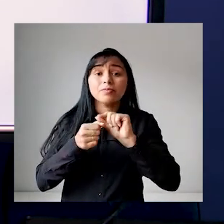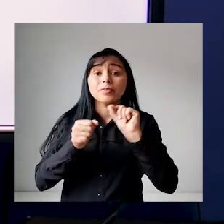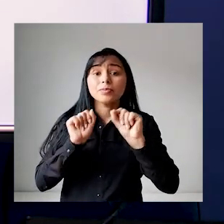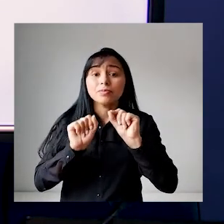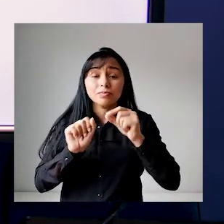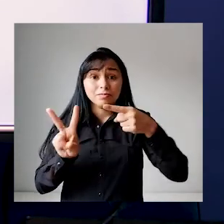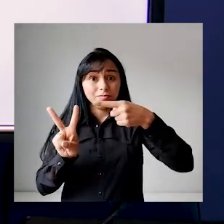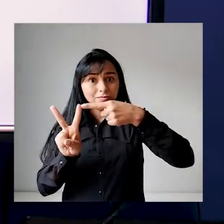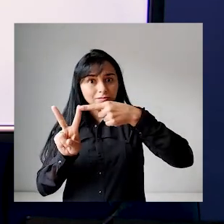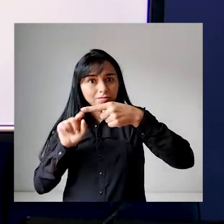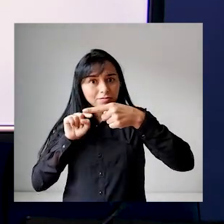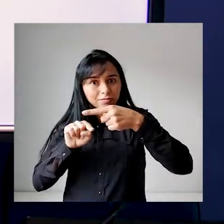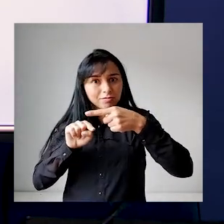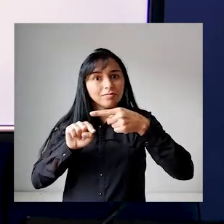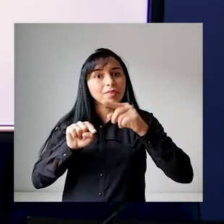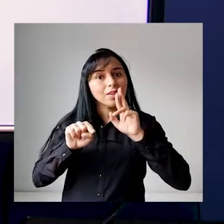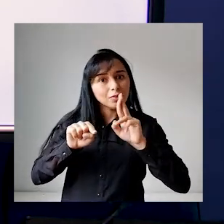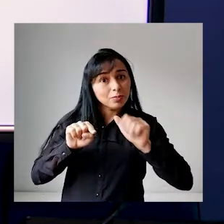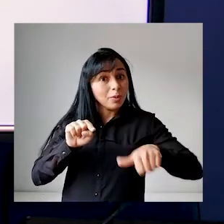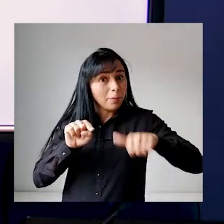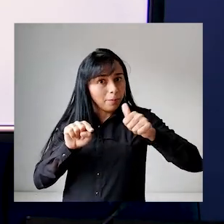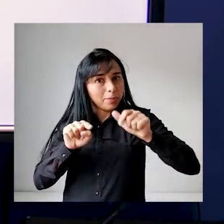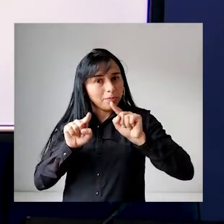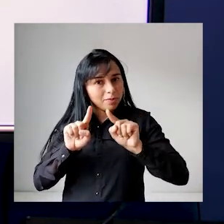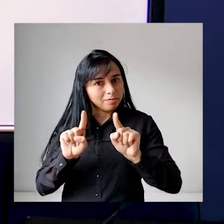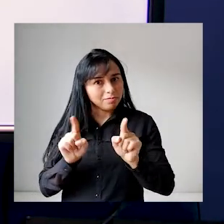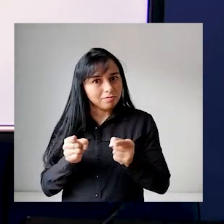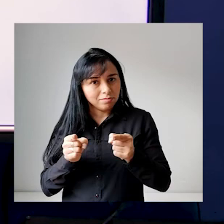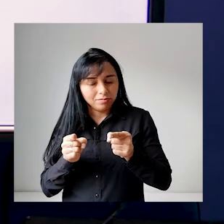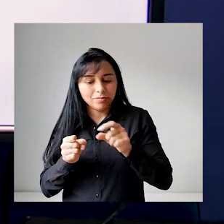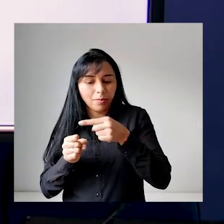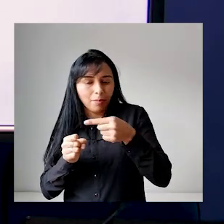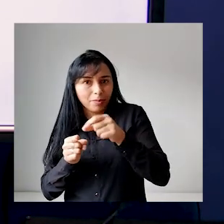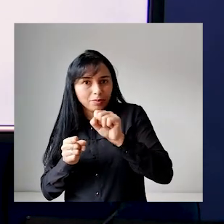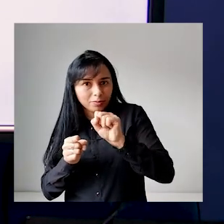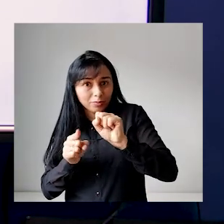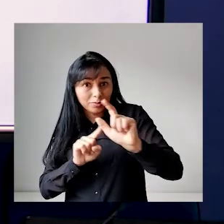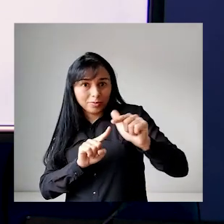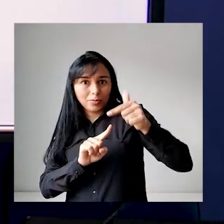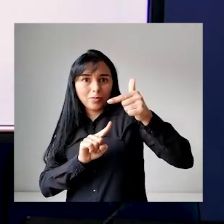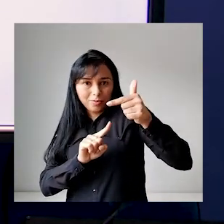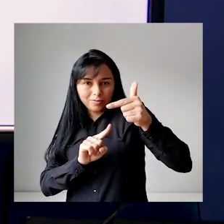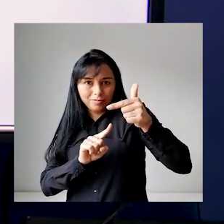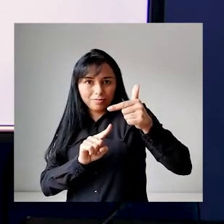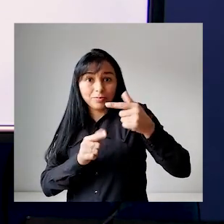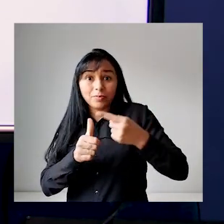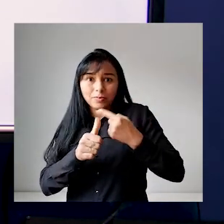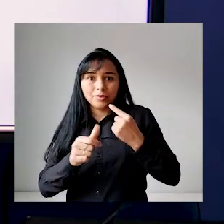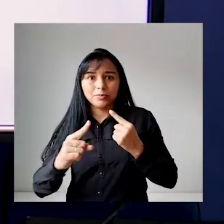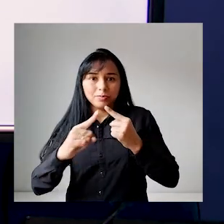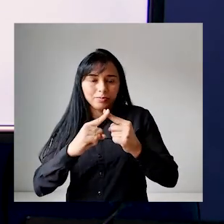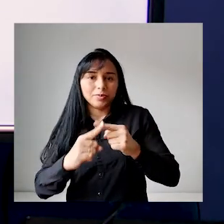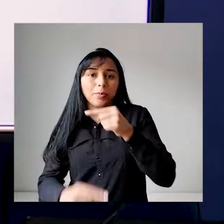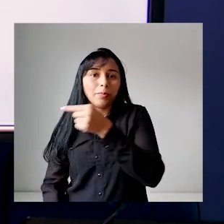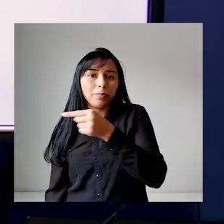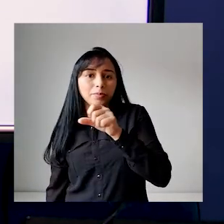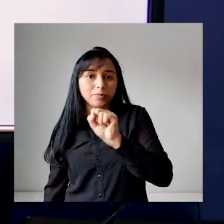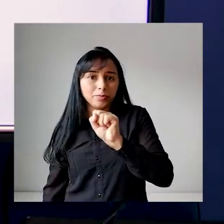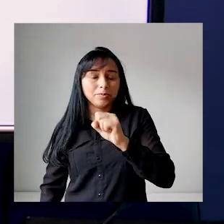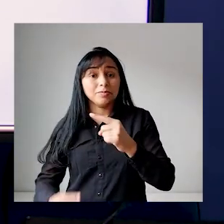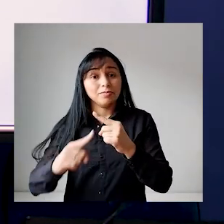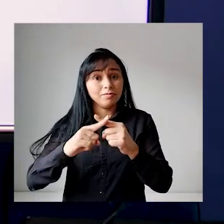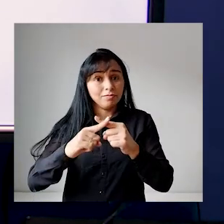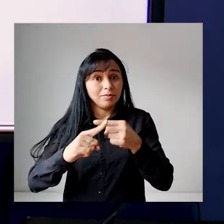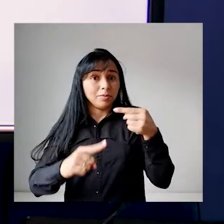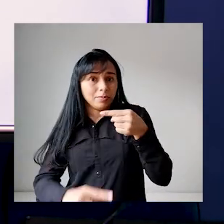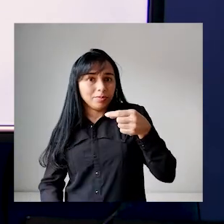tenho que elevar primeiro esse valor de menos 8 ao quadrado. E aí eu faço menos 8 vezes menos 8, que